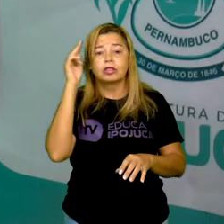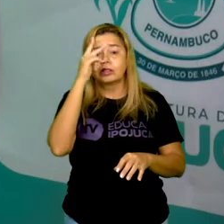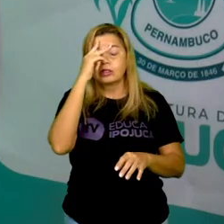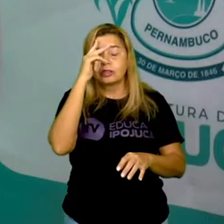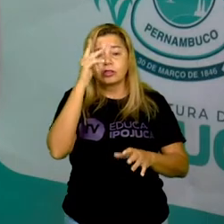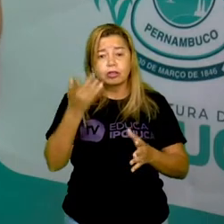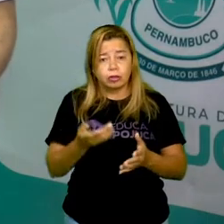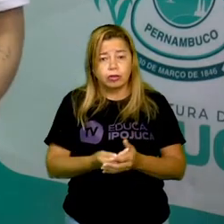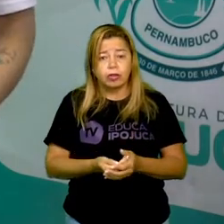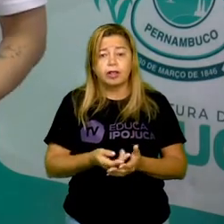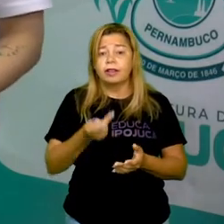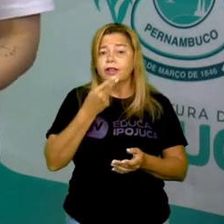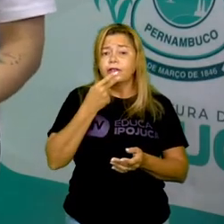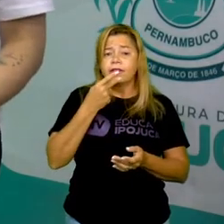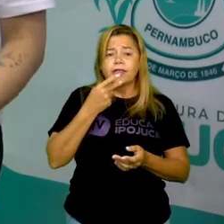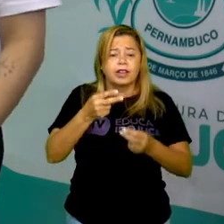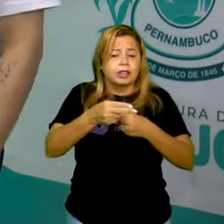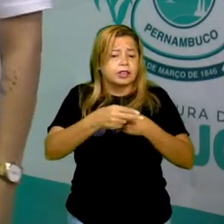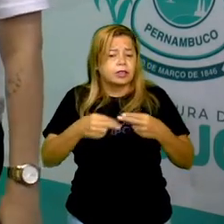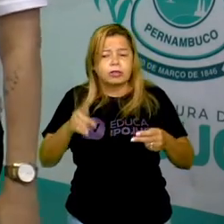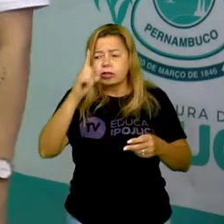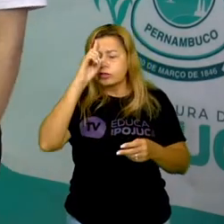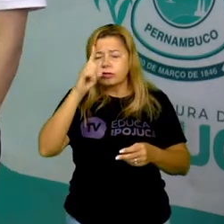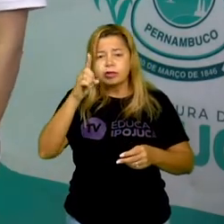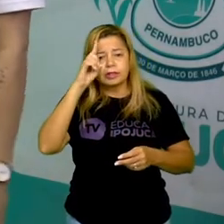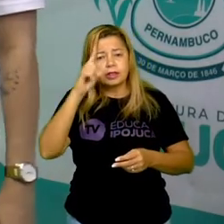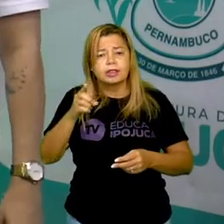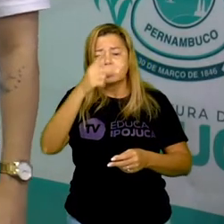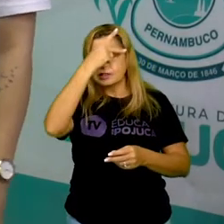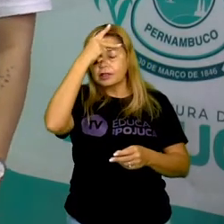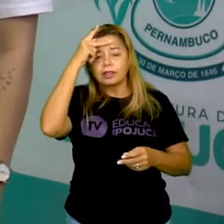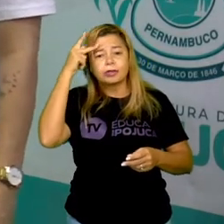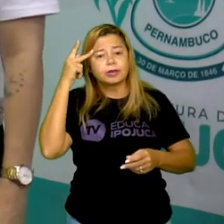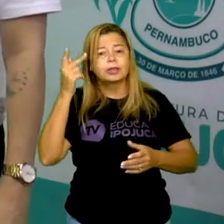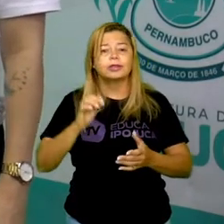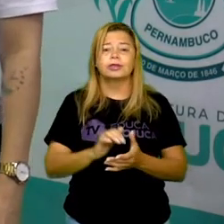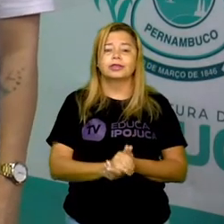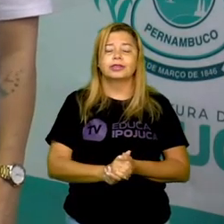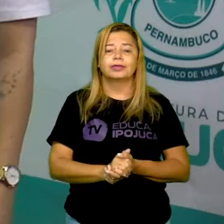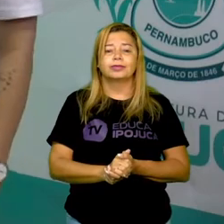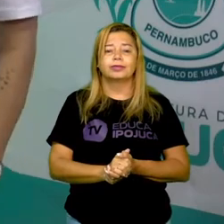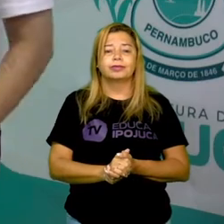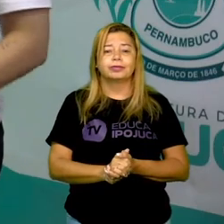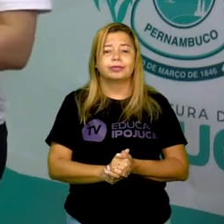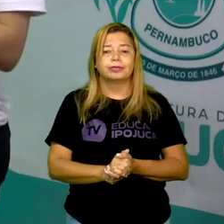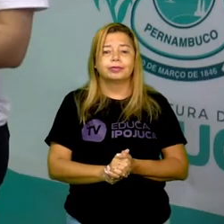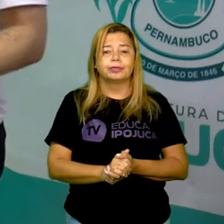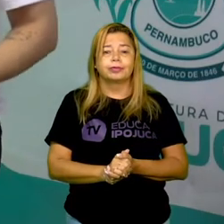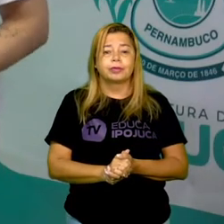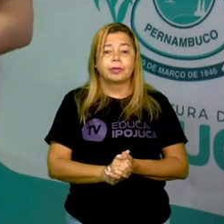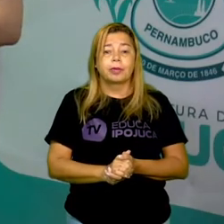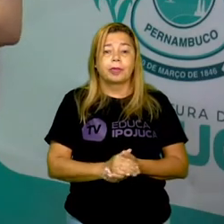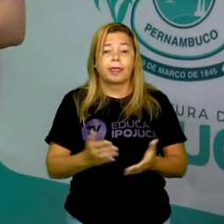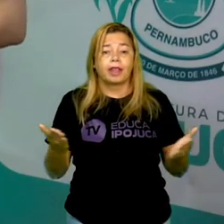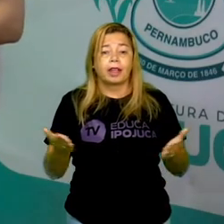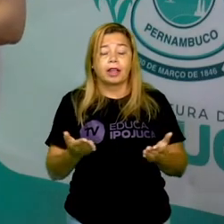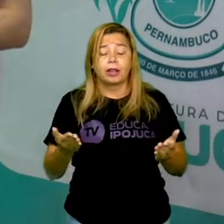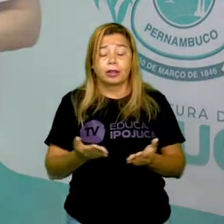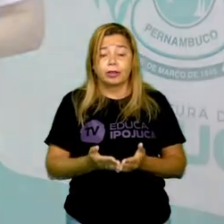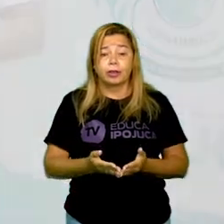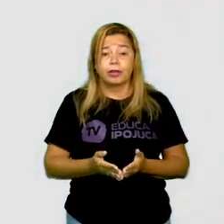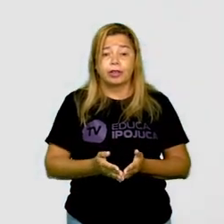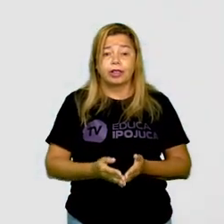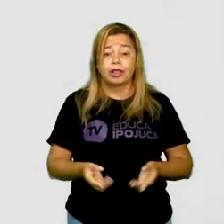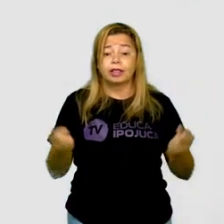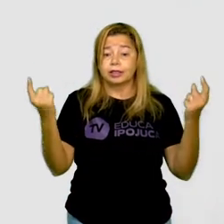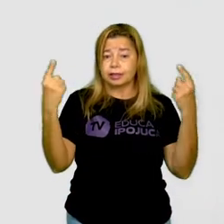a situações vividas pelos seres humanos, ok? E no nosso desafio da hora, leia a fábula O